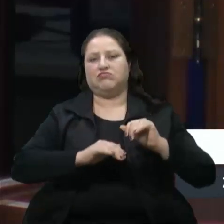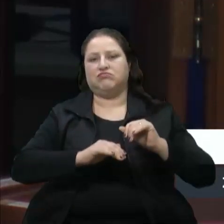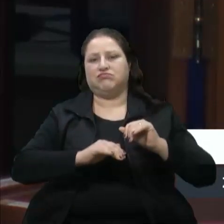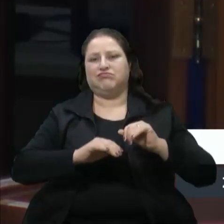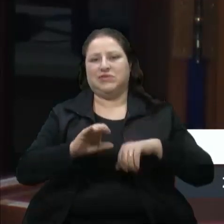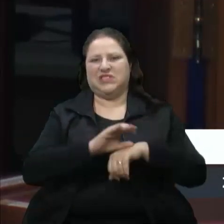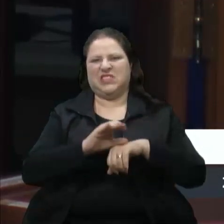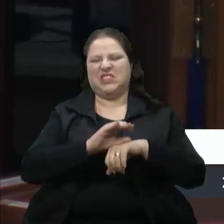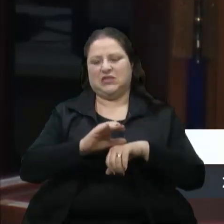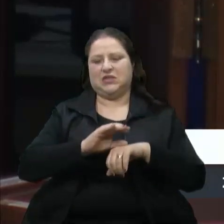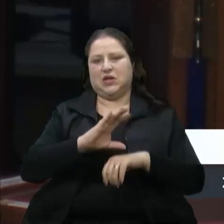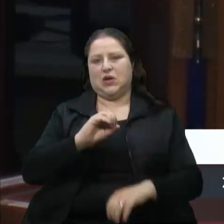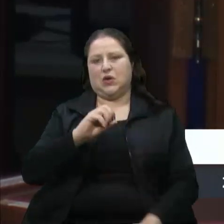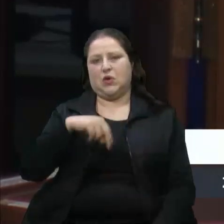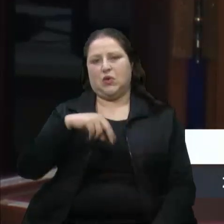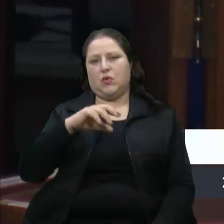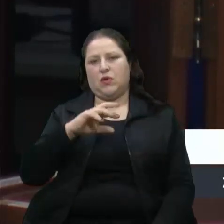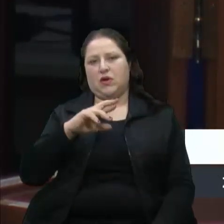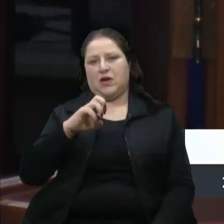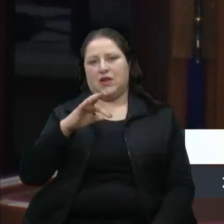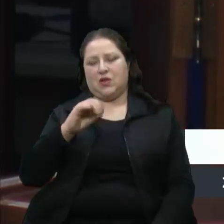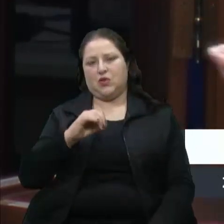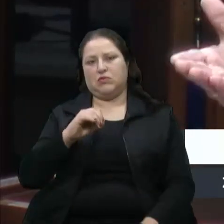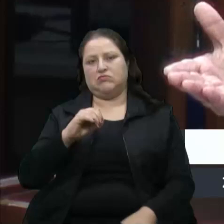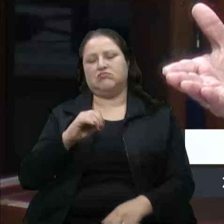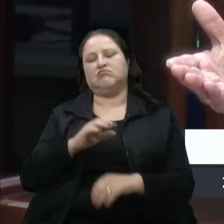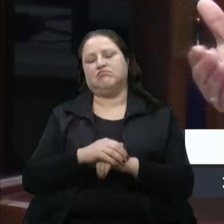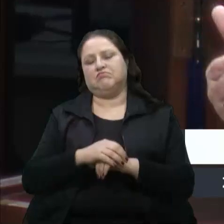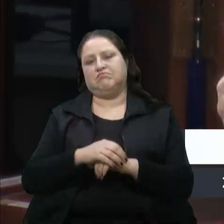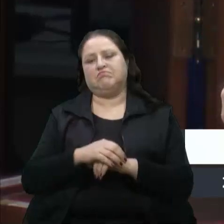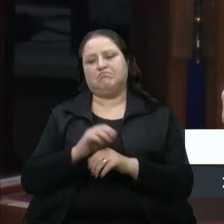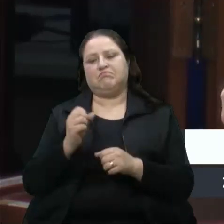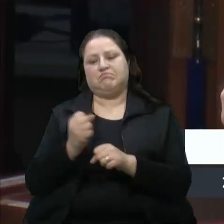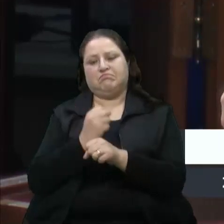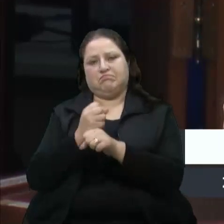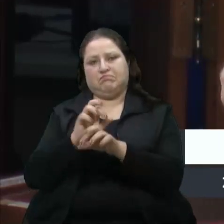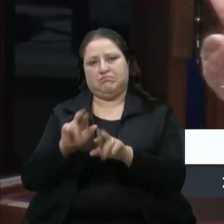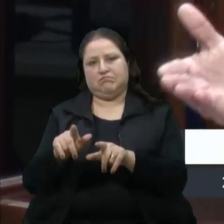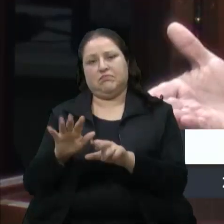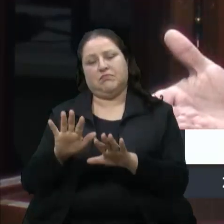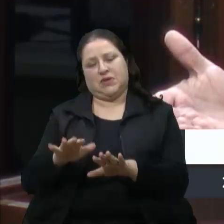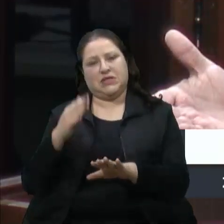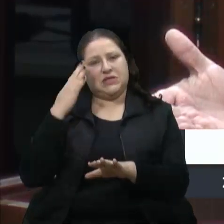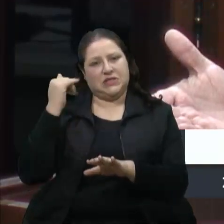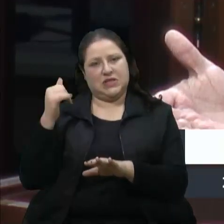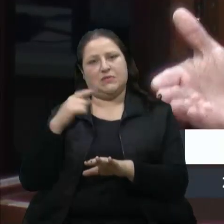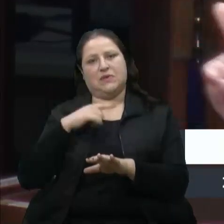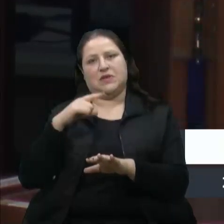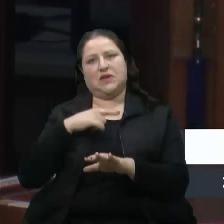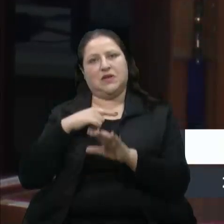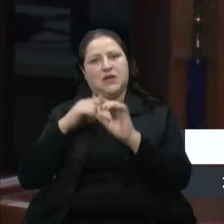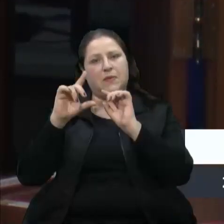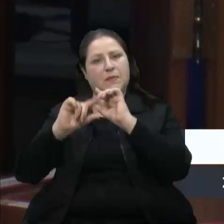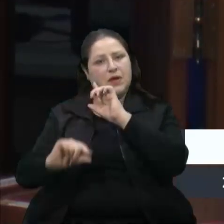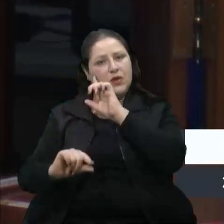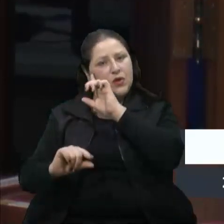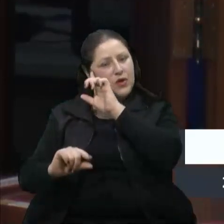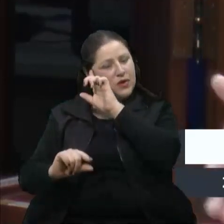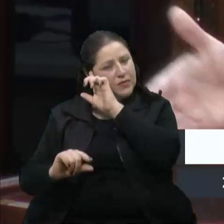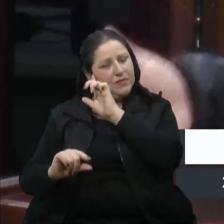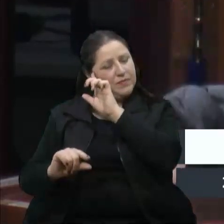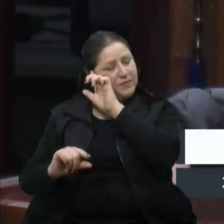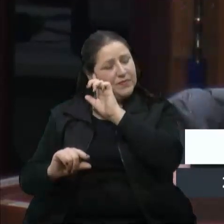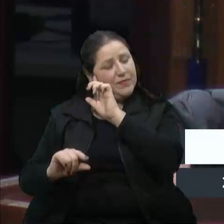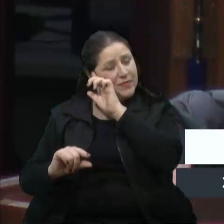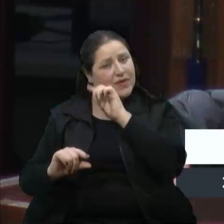uma adaptação de concreto, aonde também, só que claro, a gente sabe que a vazão da água é menor ser de concreto, mas pelo menos a